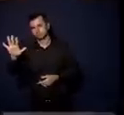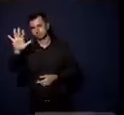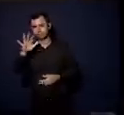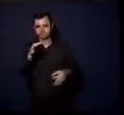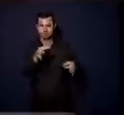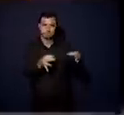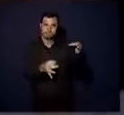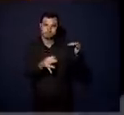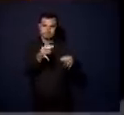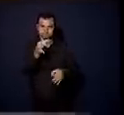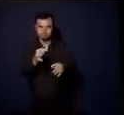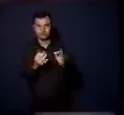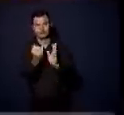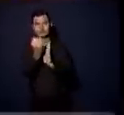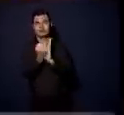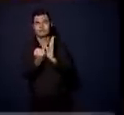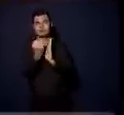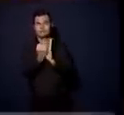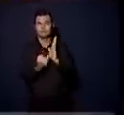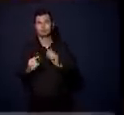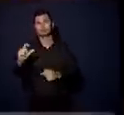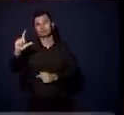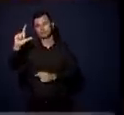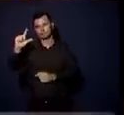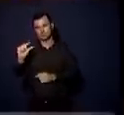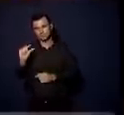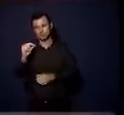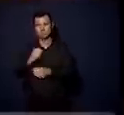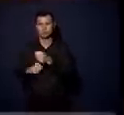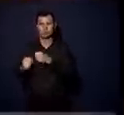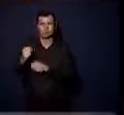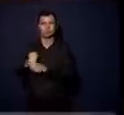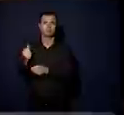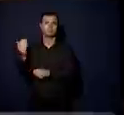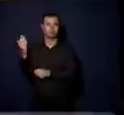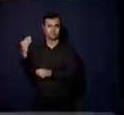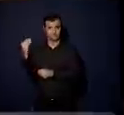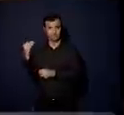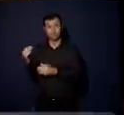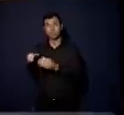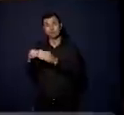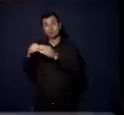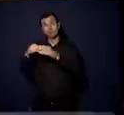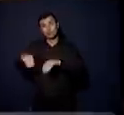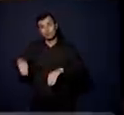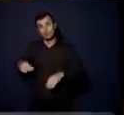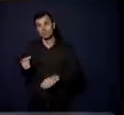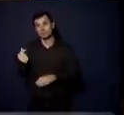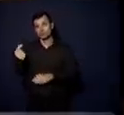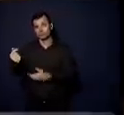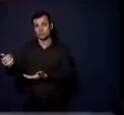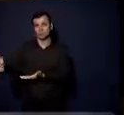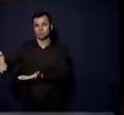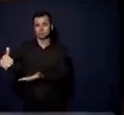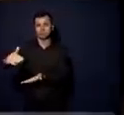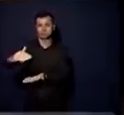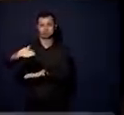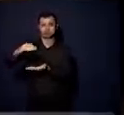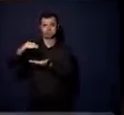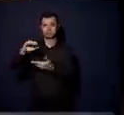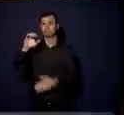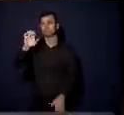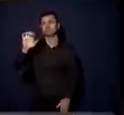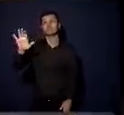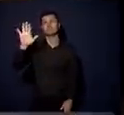teve uma redução de impostos no ano passado uma lei e se impactou muito forte arrecadação estimada dos estados e alguns